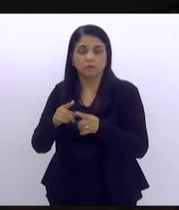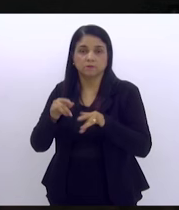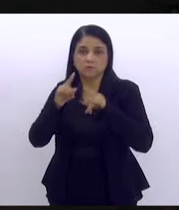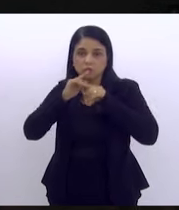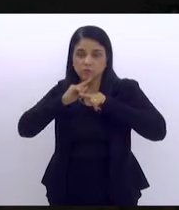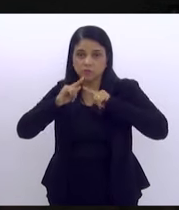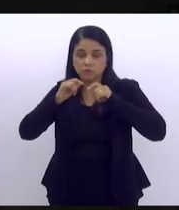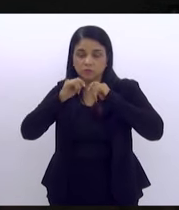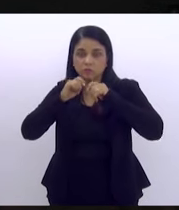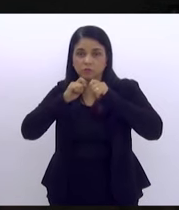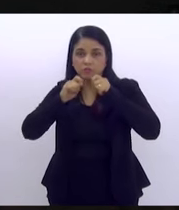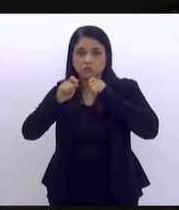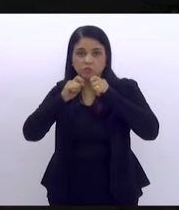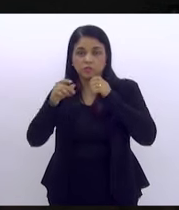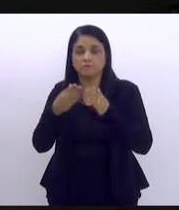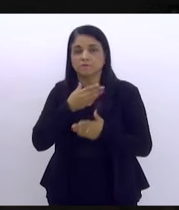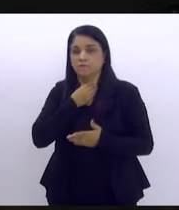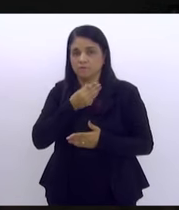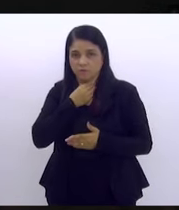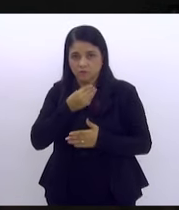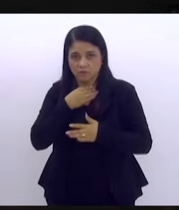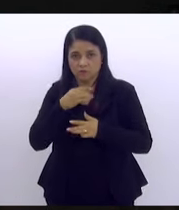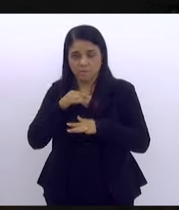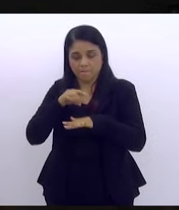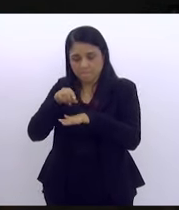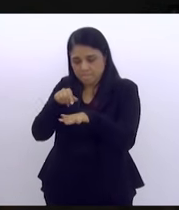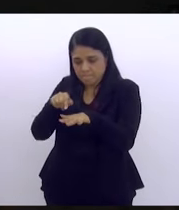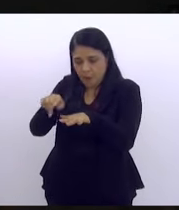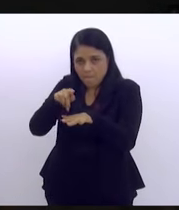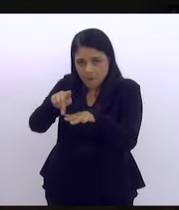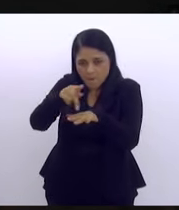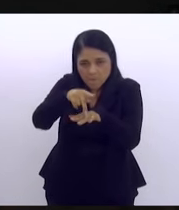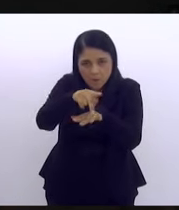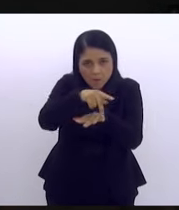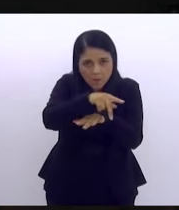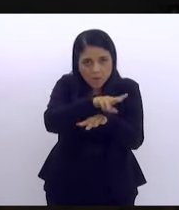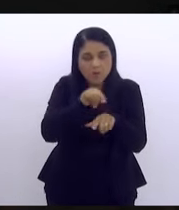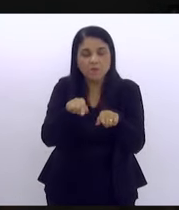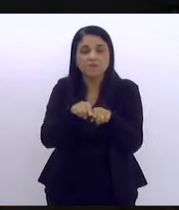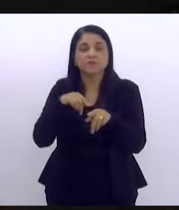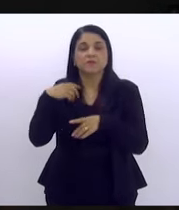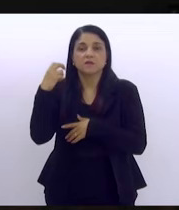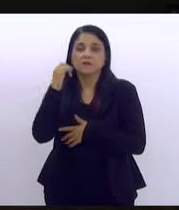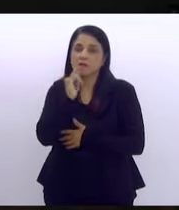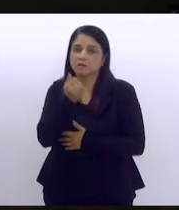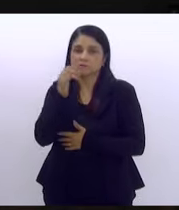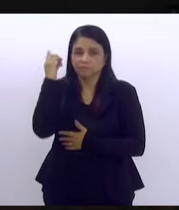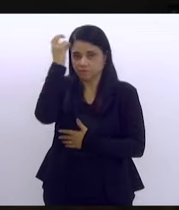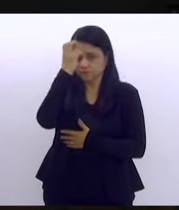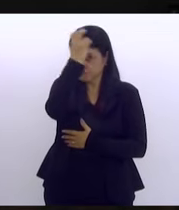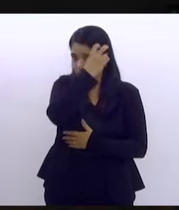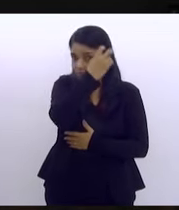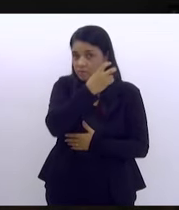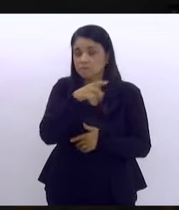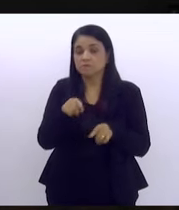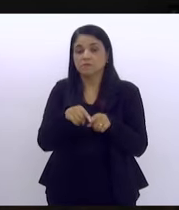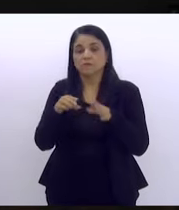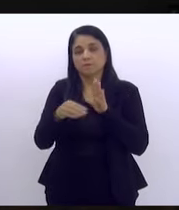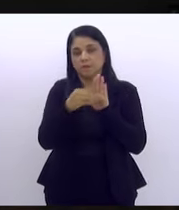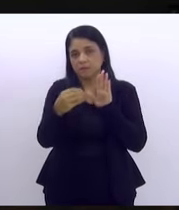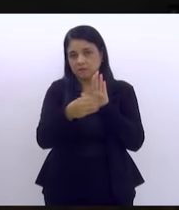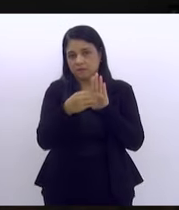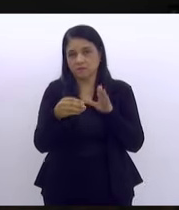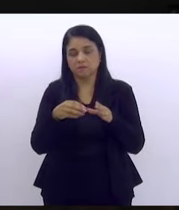das comissões de Constituição e Justiça pela constitucionalidade com emendas. Relatora, deputada Verônica Lima. Pendente dos pareceres das